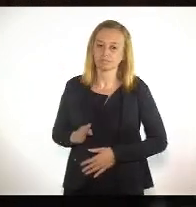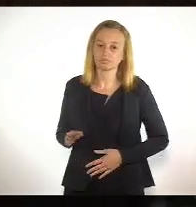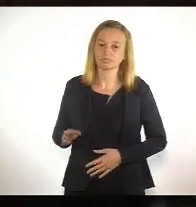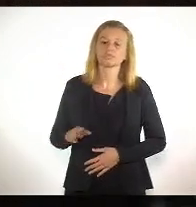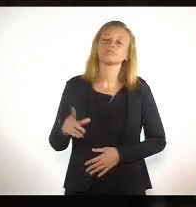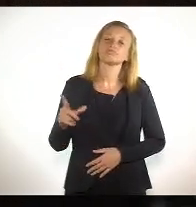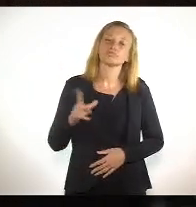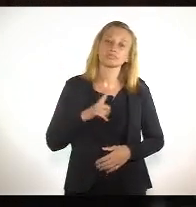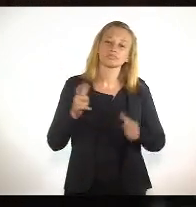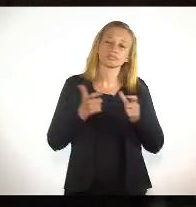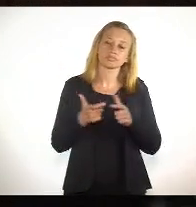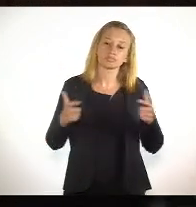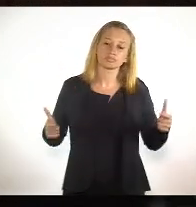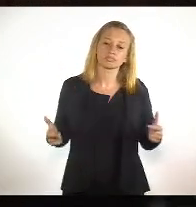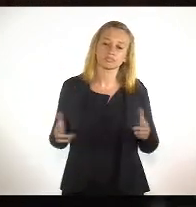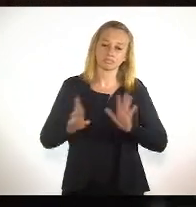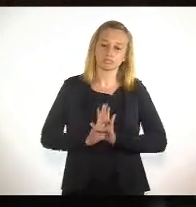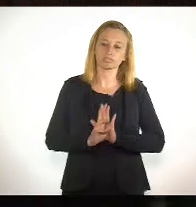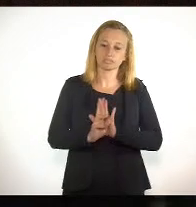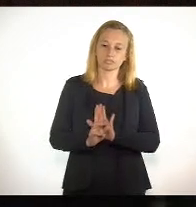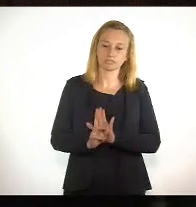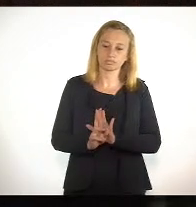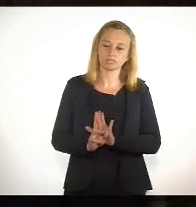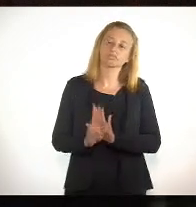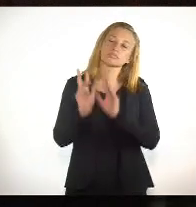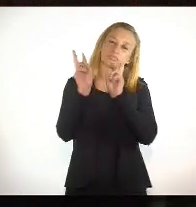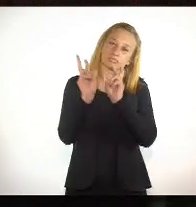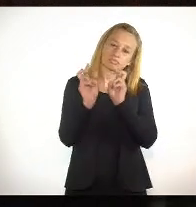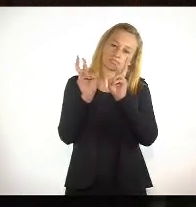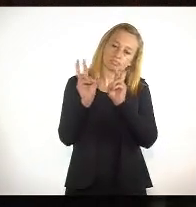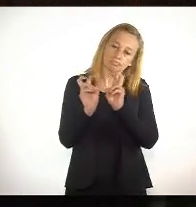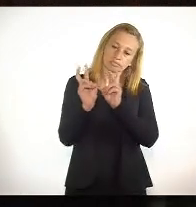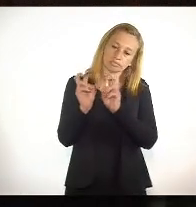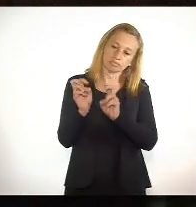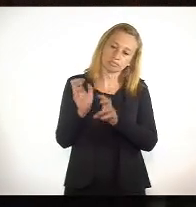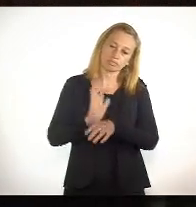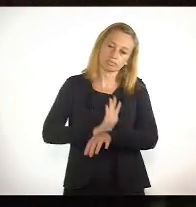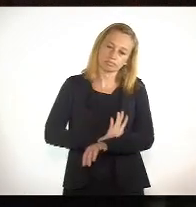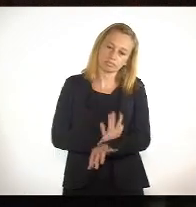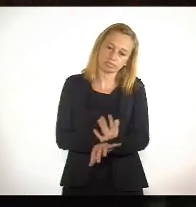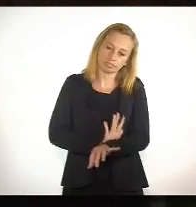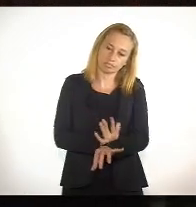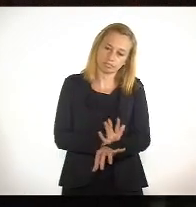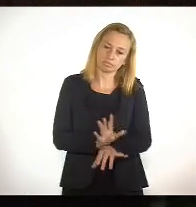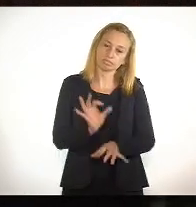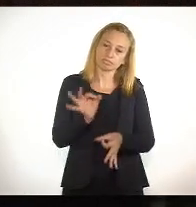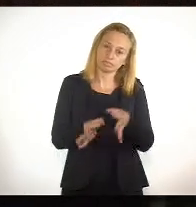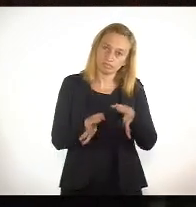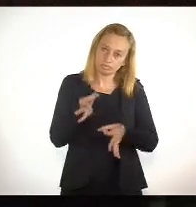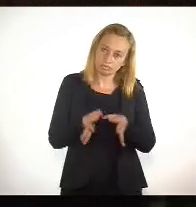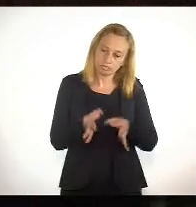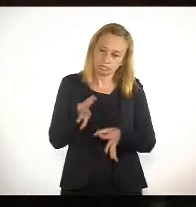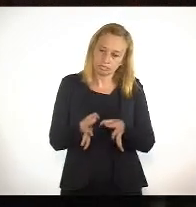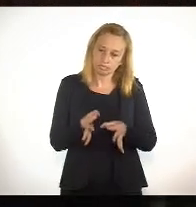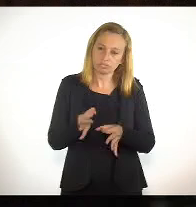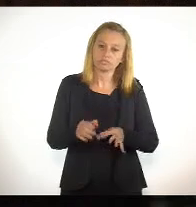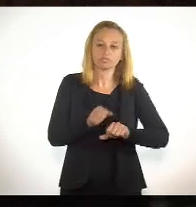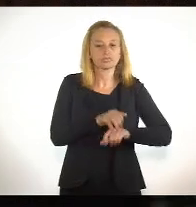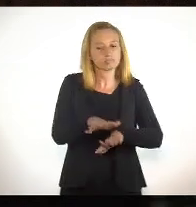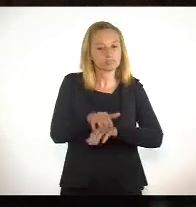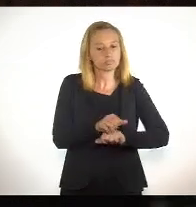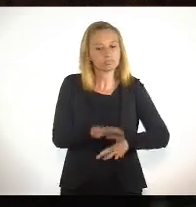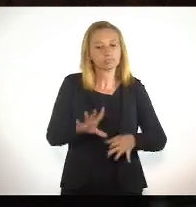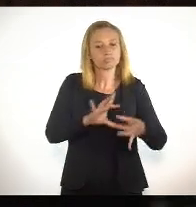um grande destaque nessa questão do racismo, porque justamente o Exército